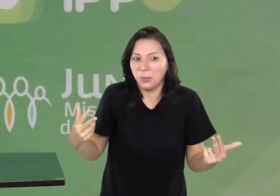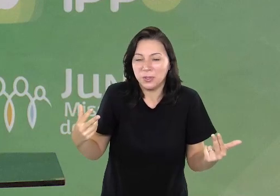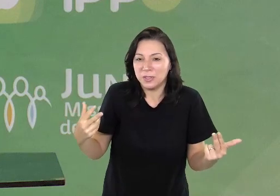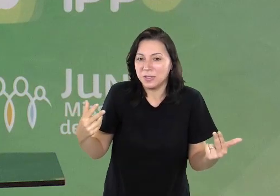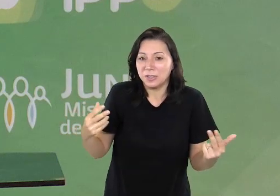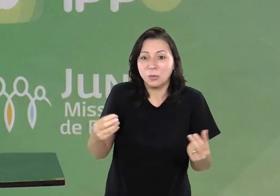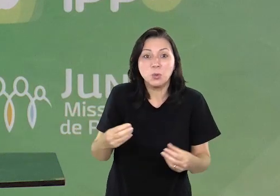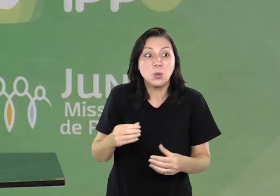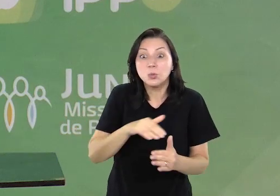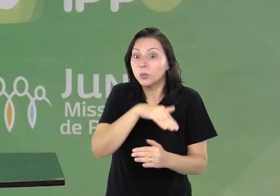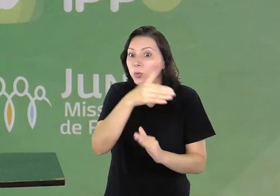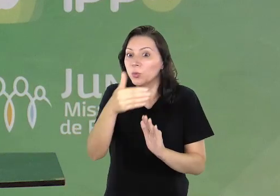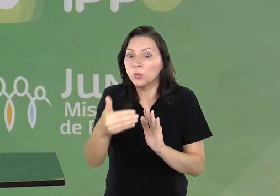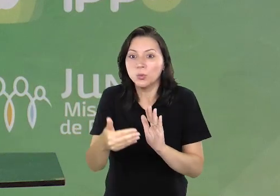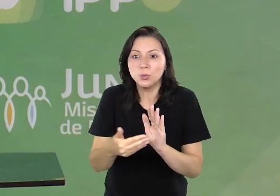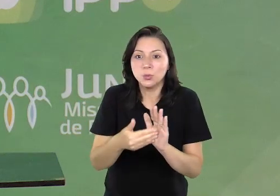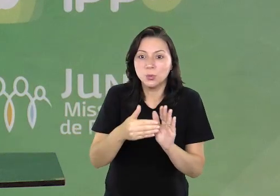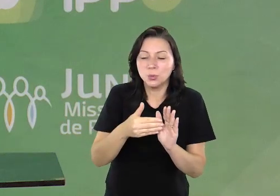lá